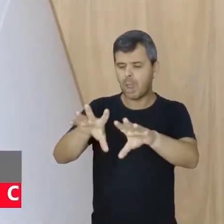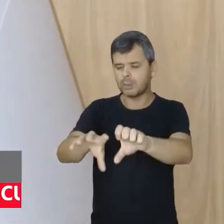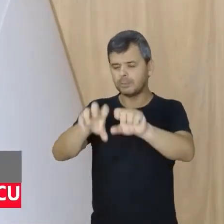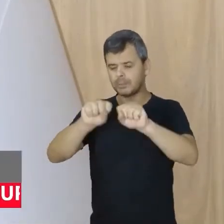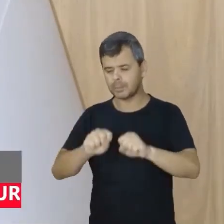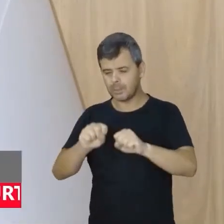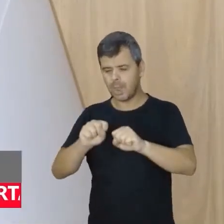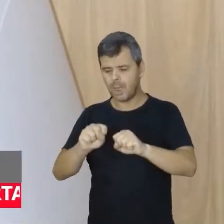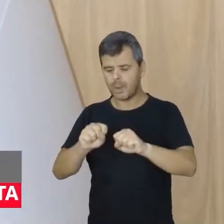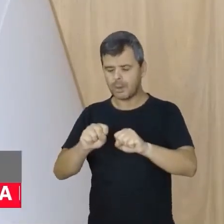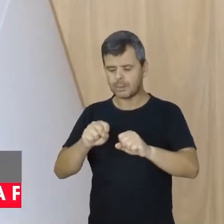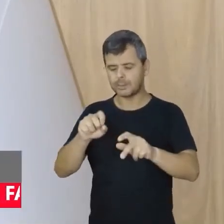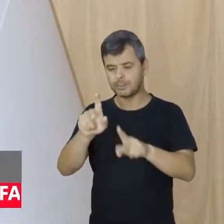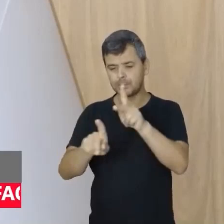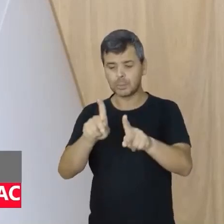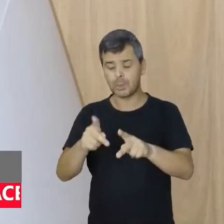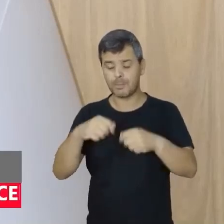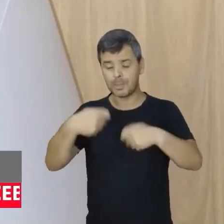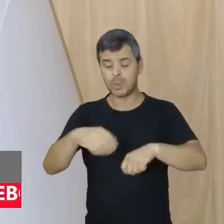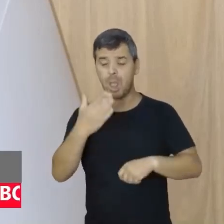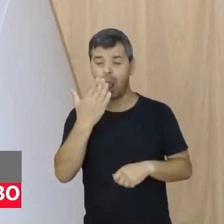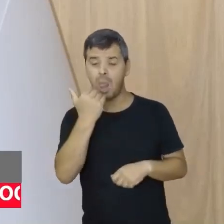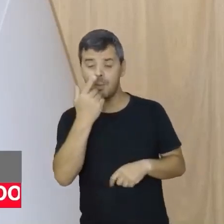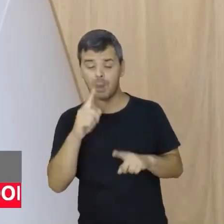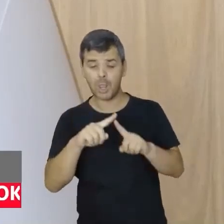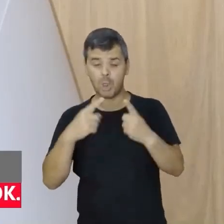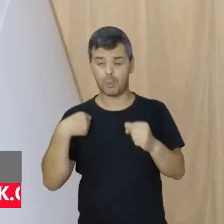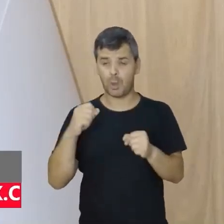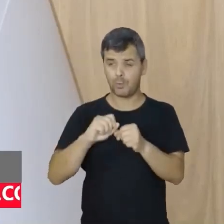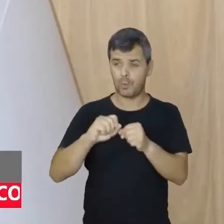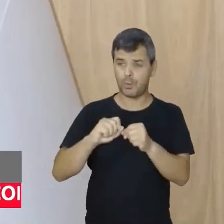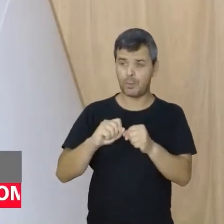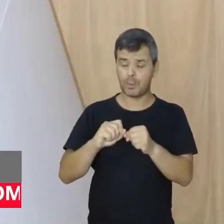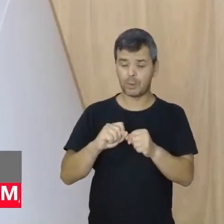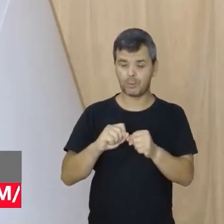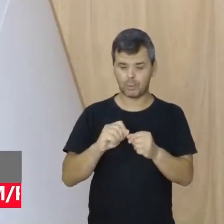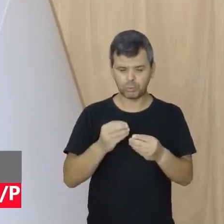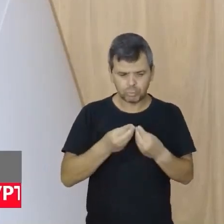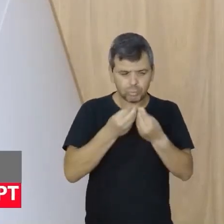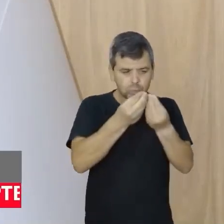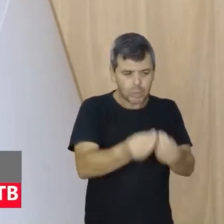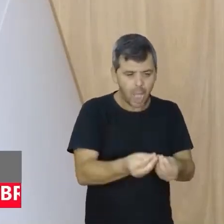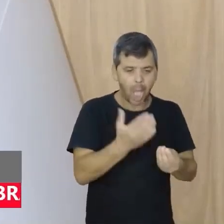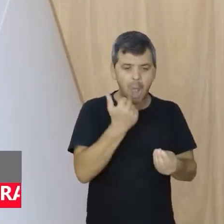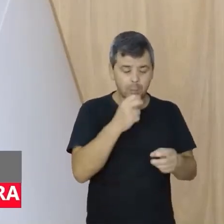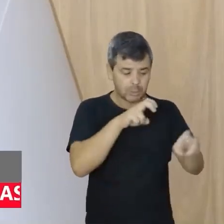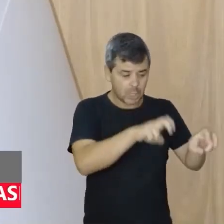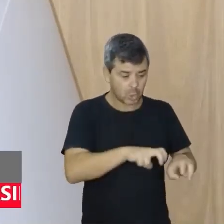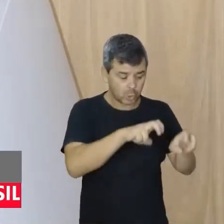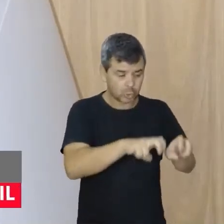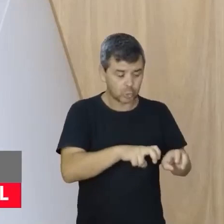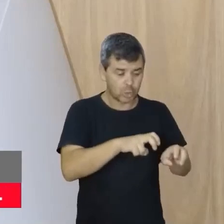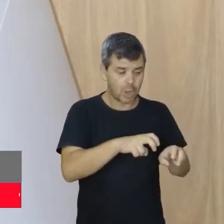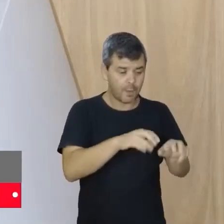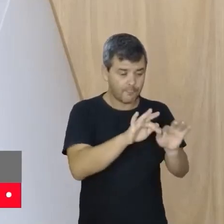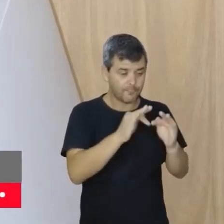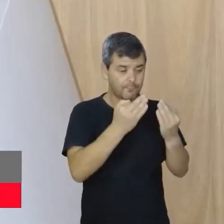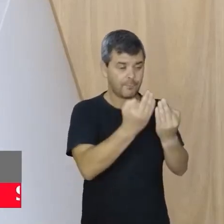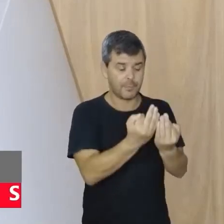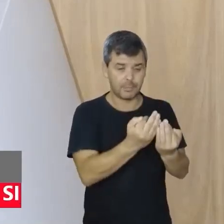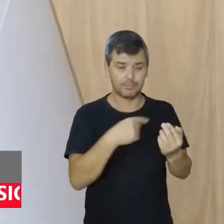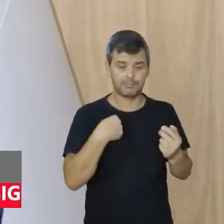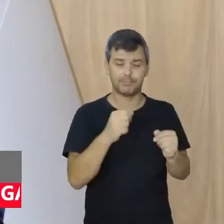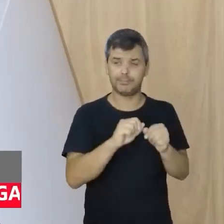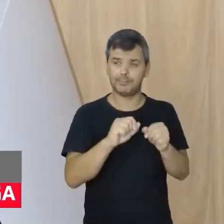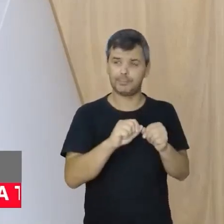pessoas que precisam dessa alimentação, e vamos também colocar o alimento da agricultura familiar para abastecer essas cozinhas. Ou seja,